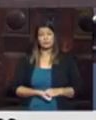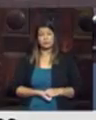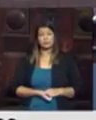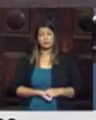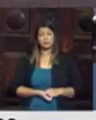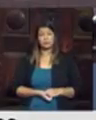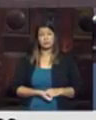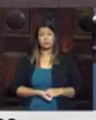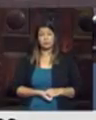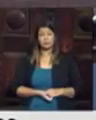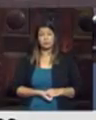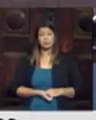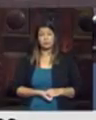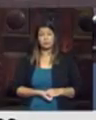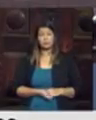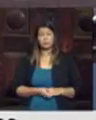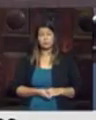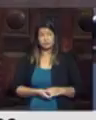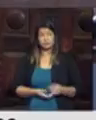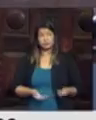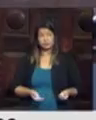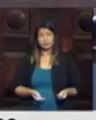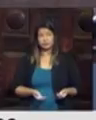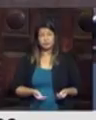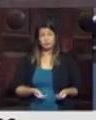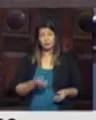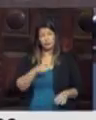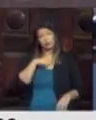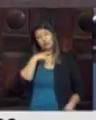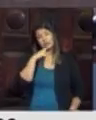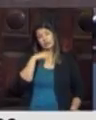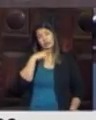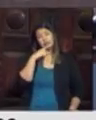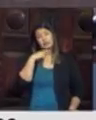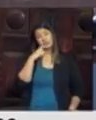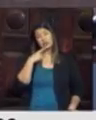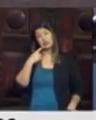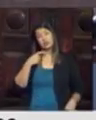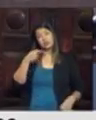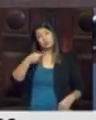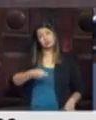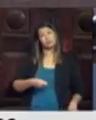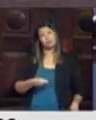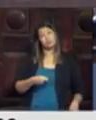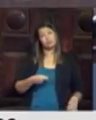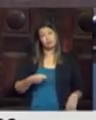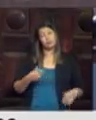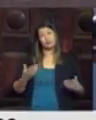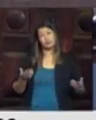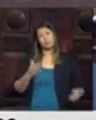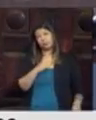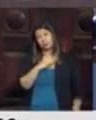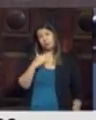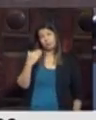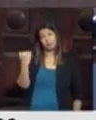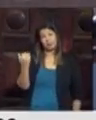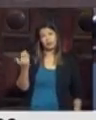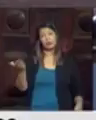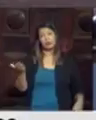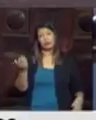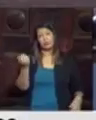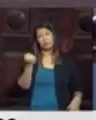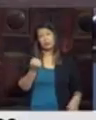Não adianta punir matar, sair